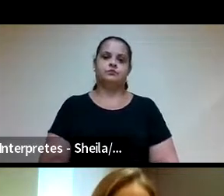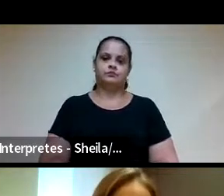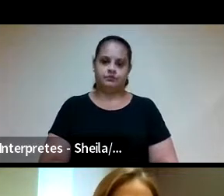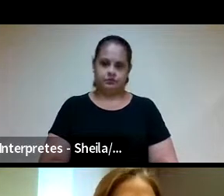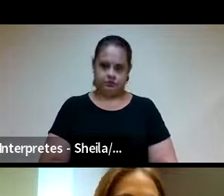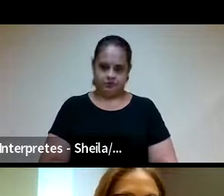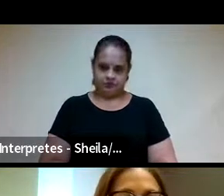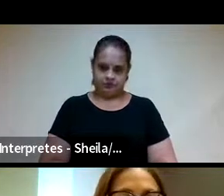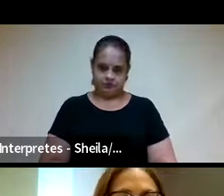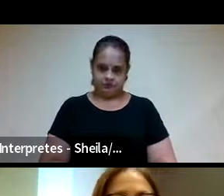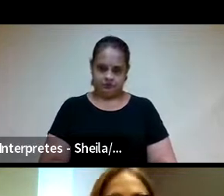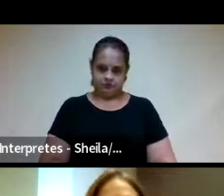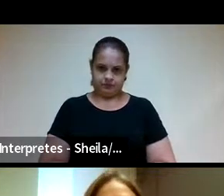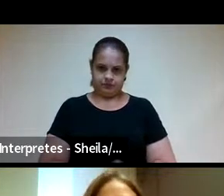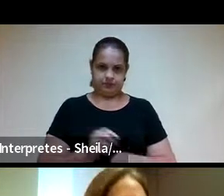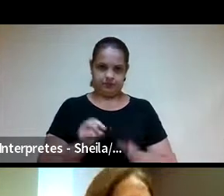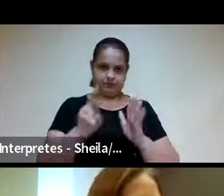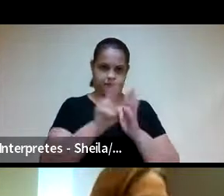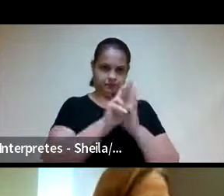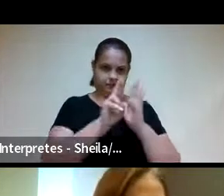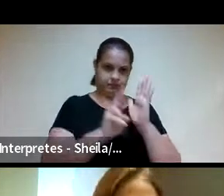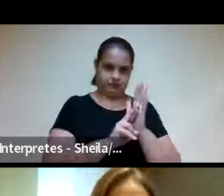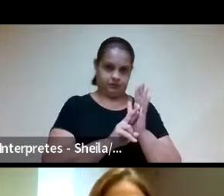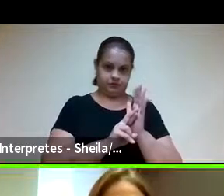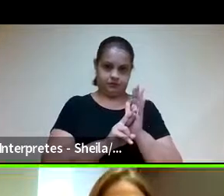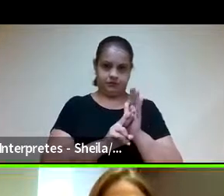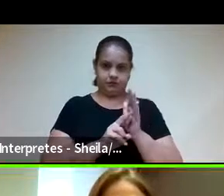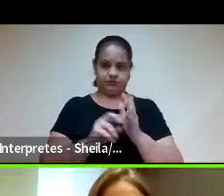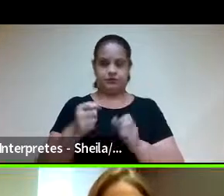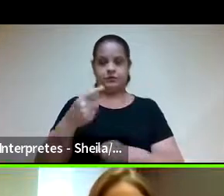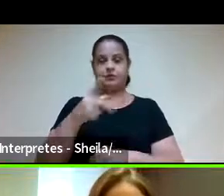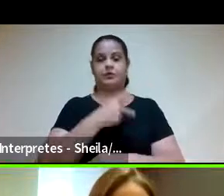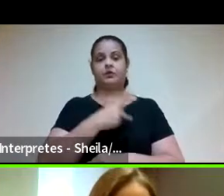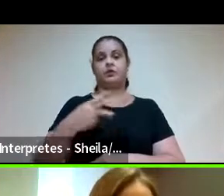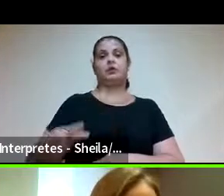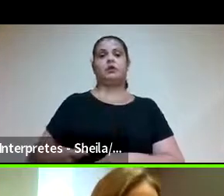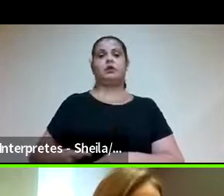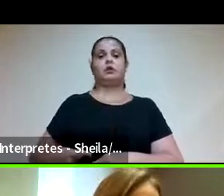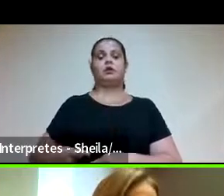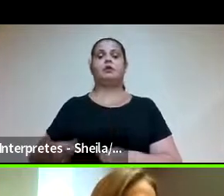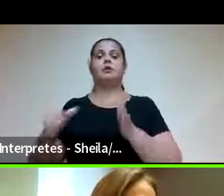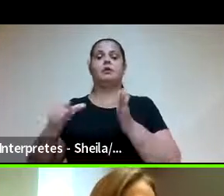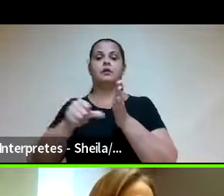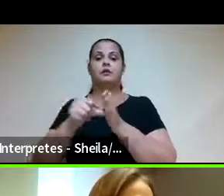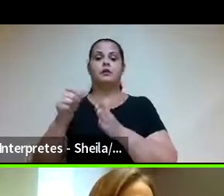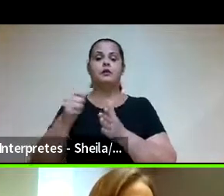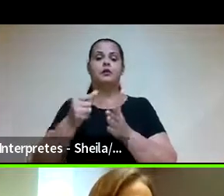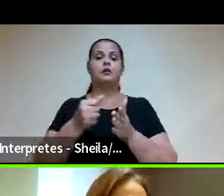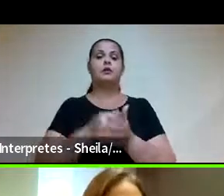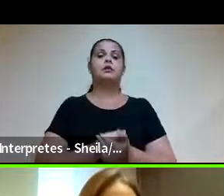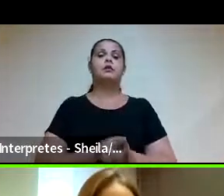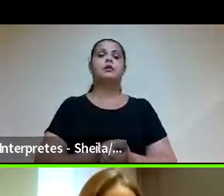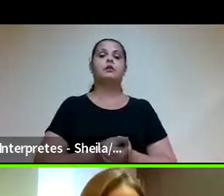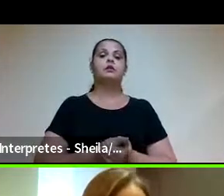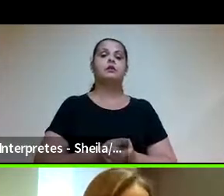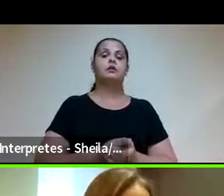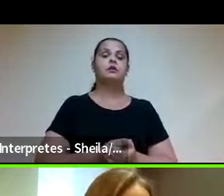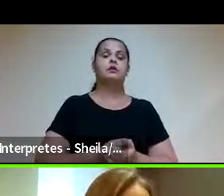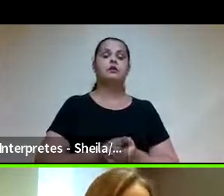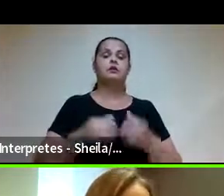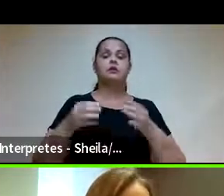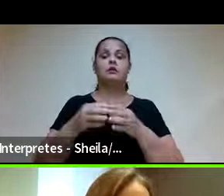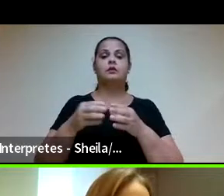Com a palavra, senhora relatora. Senhor presidente, com relação à primeira preliminar, a preliminar de intempestividade